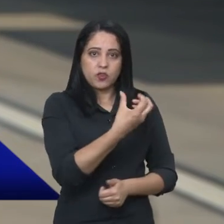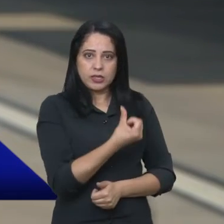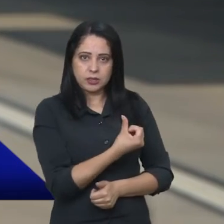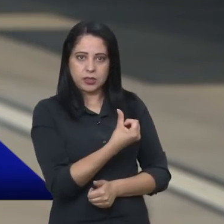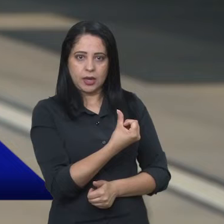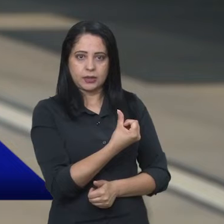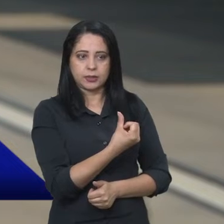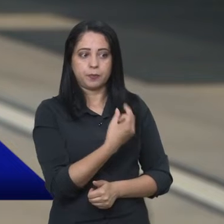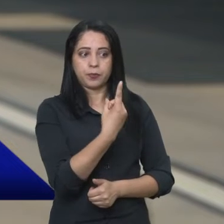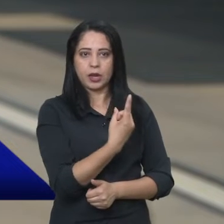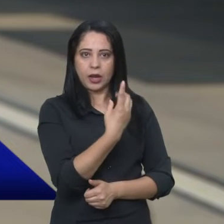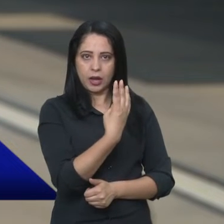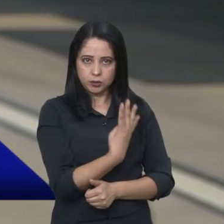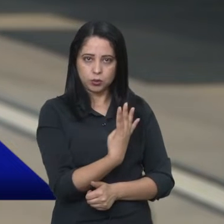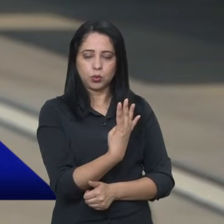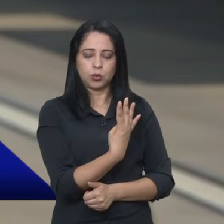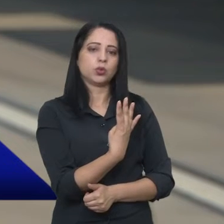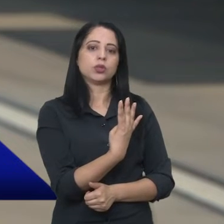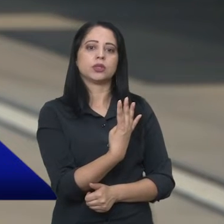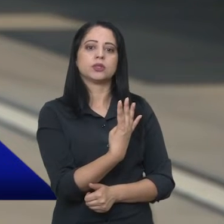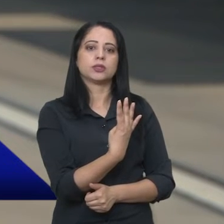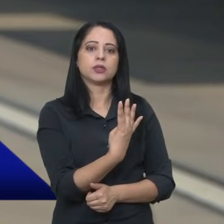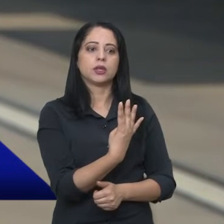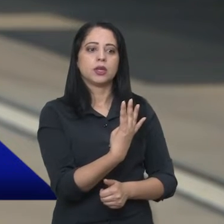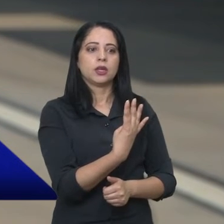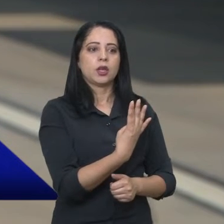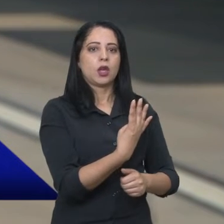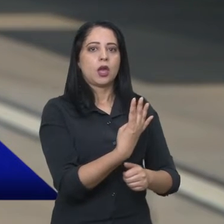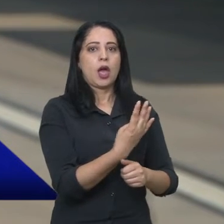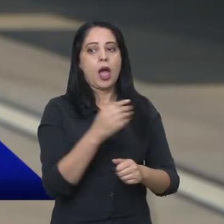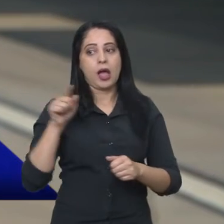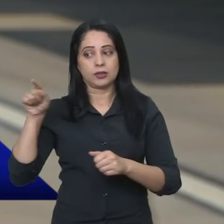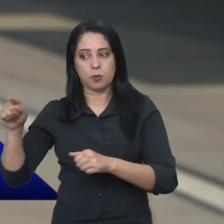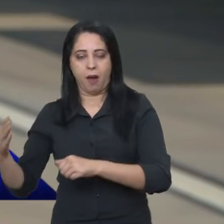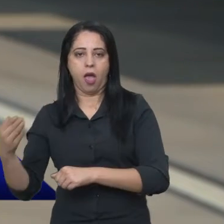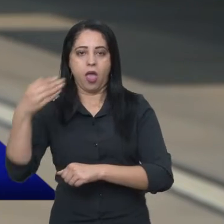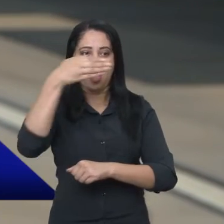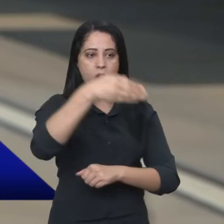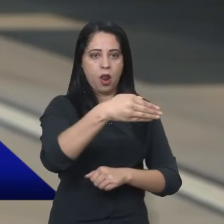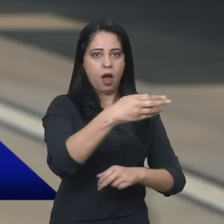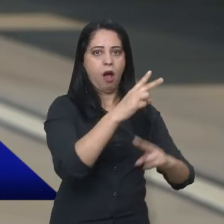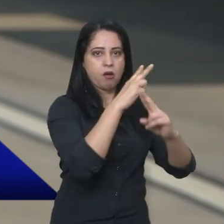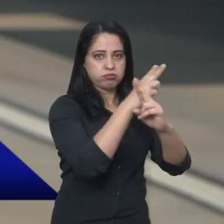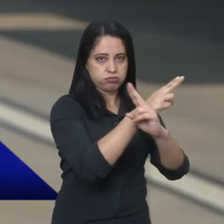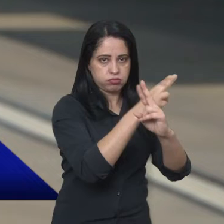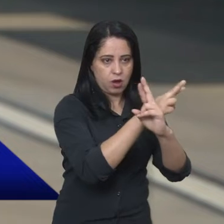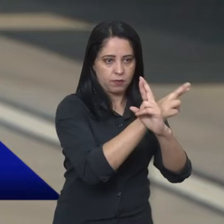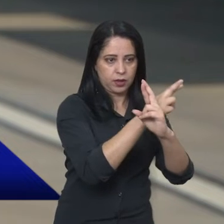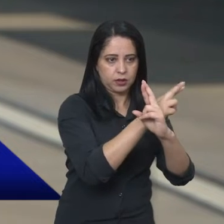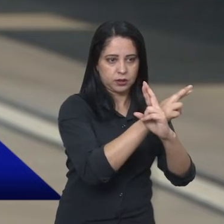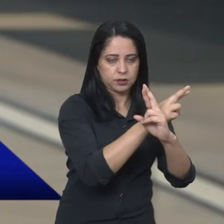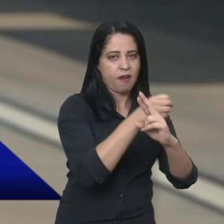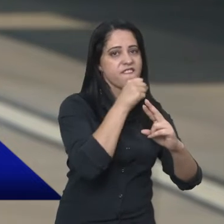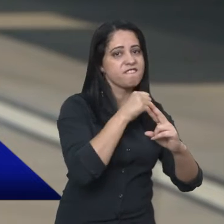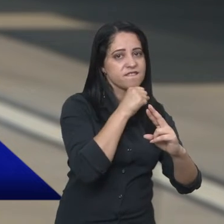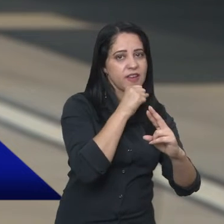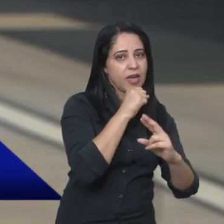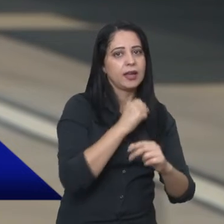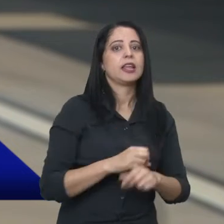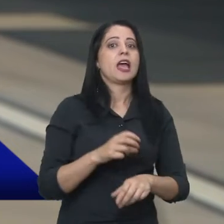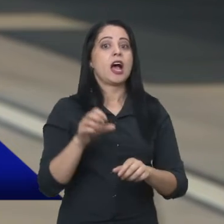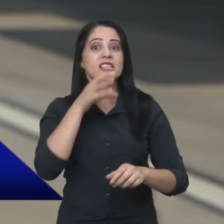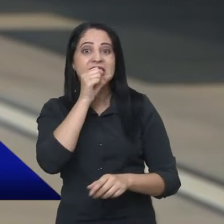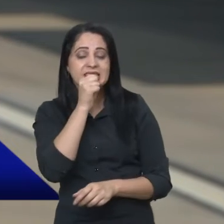partidas sendo 14 partidas saindo né sentido bairro e outras doze sentido terminal central e no sábado